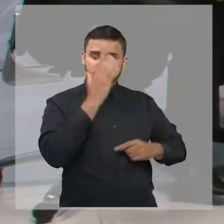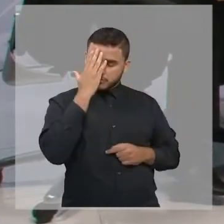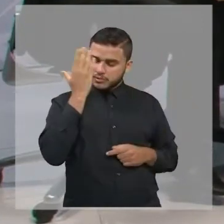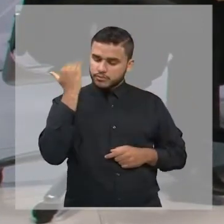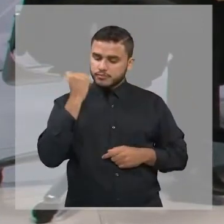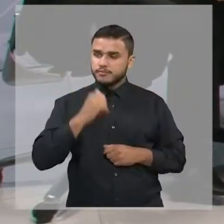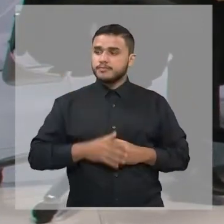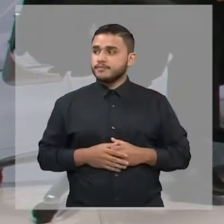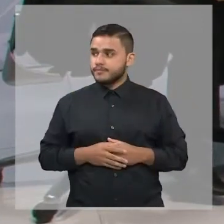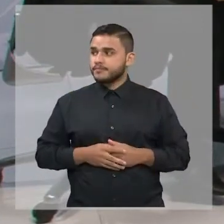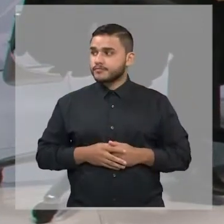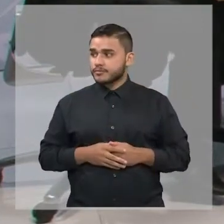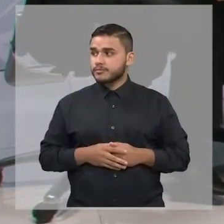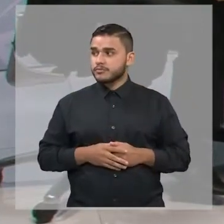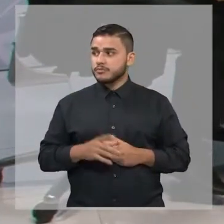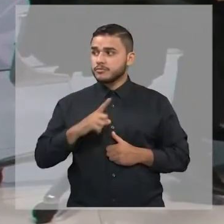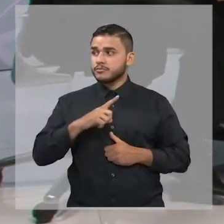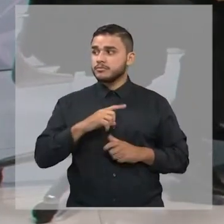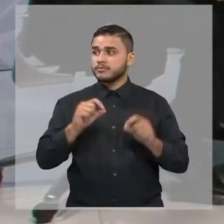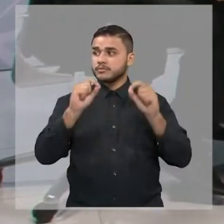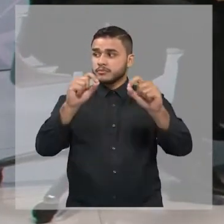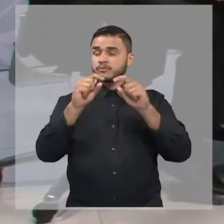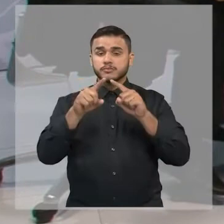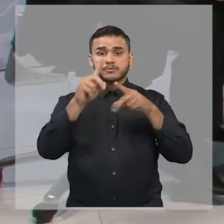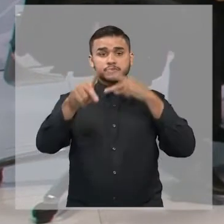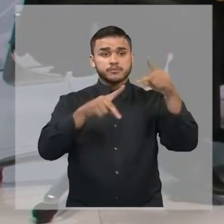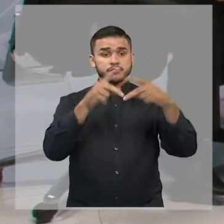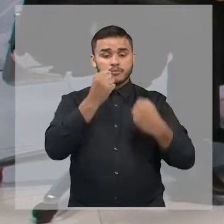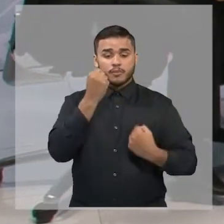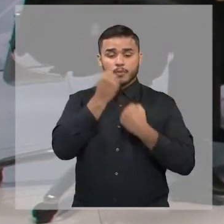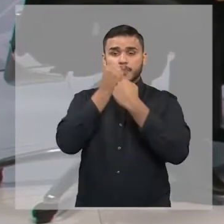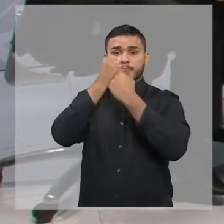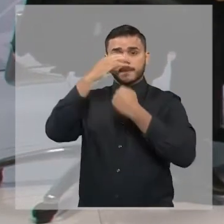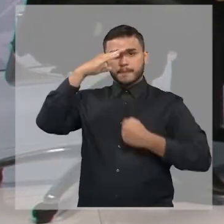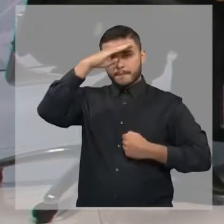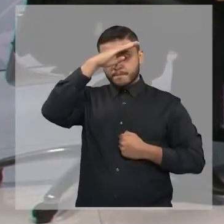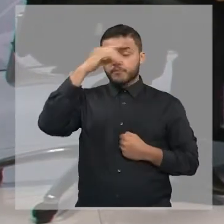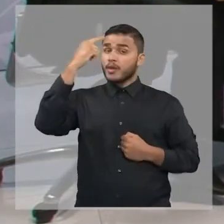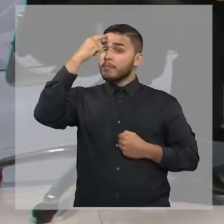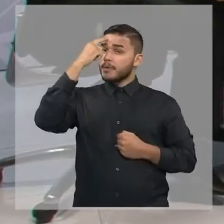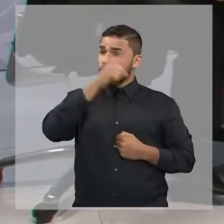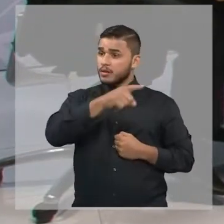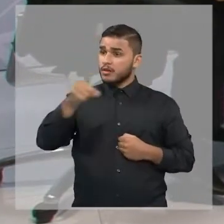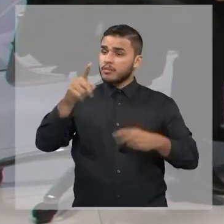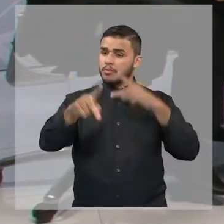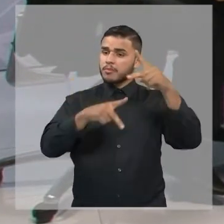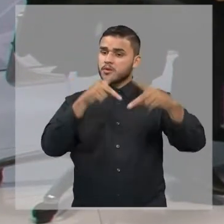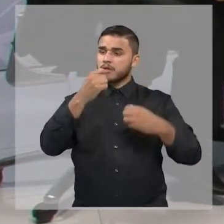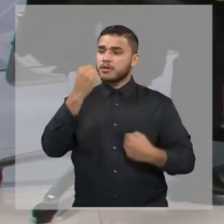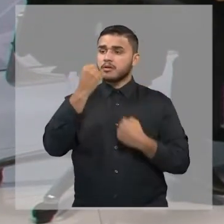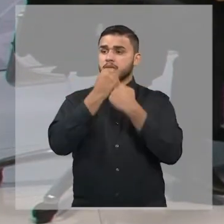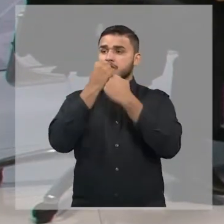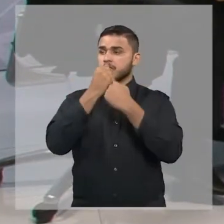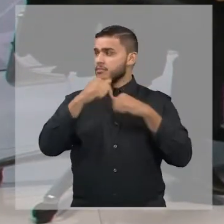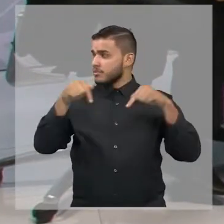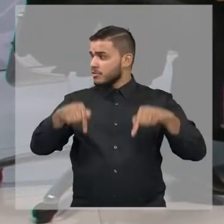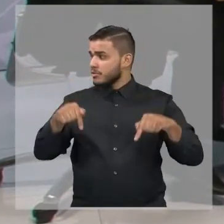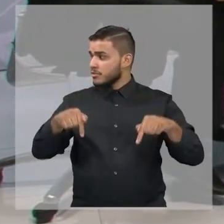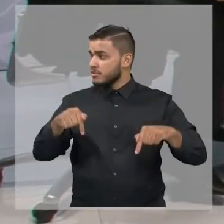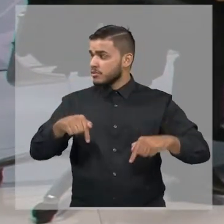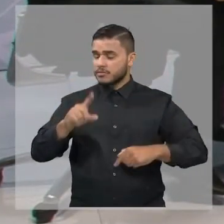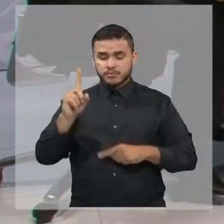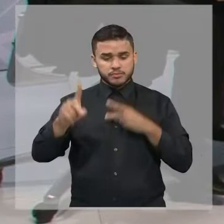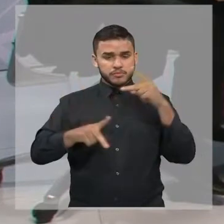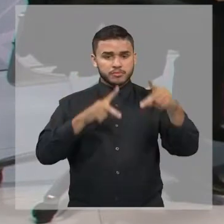foi... Você vai ver um povo quando quer apoiar um presidente, o que é que o povo faz? Você está subestimando a população brasileira. Não, mas esse povo aqui... O